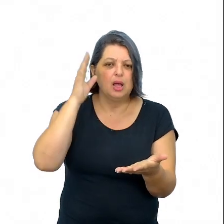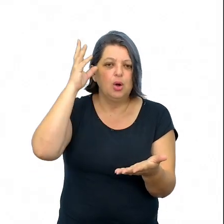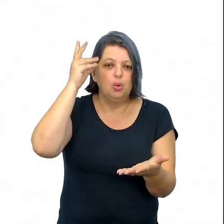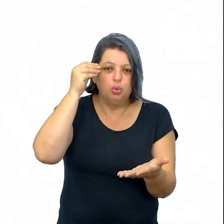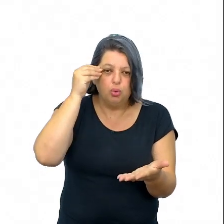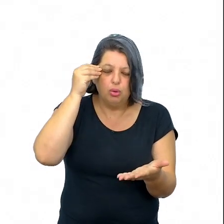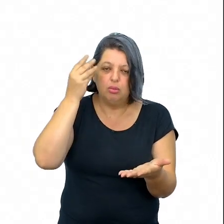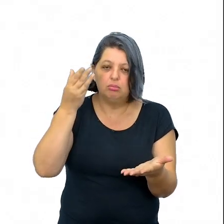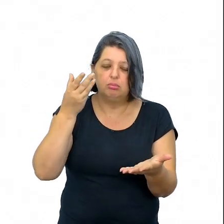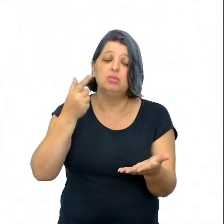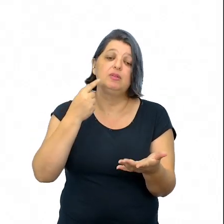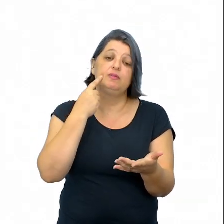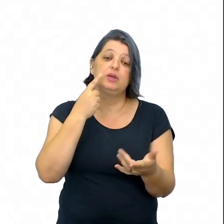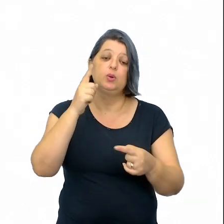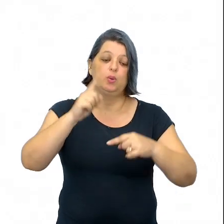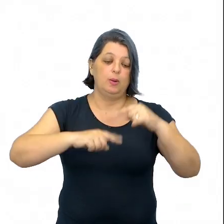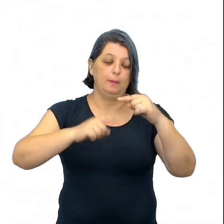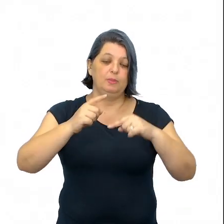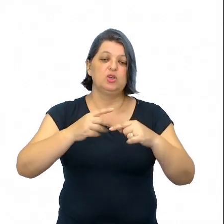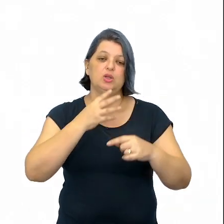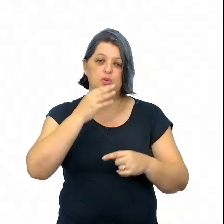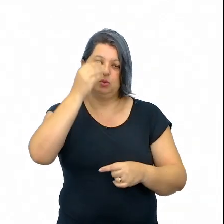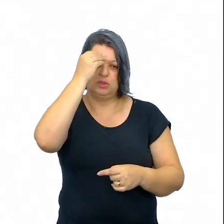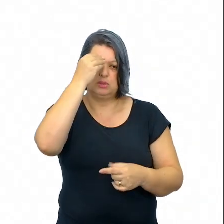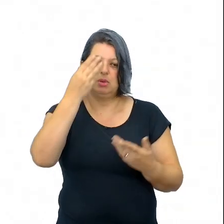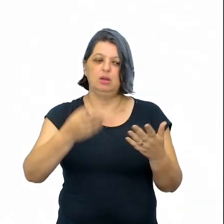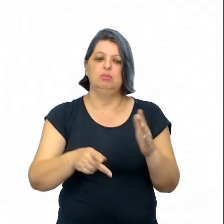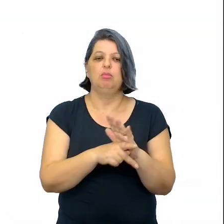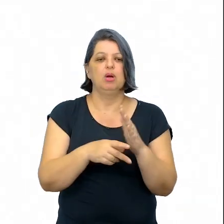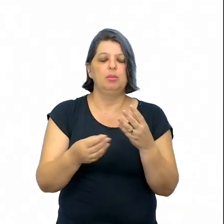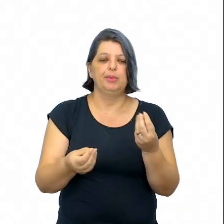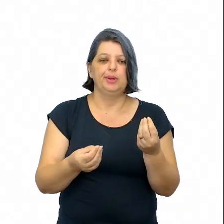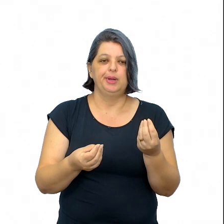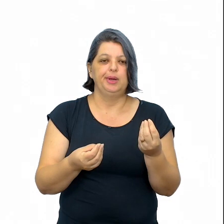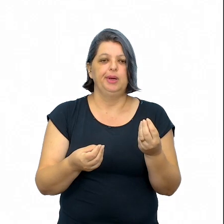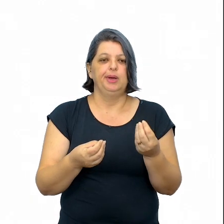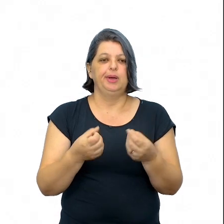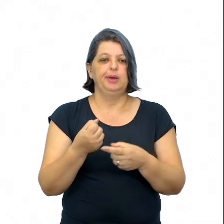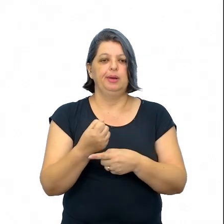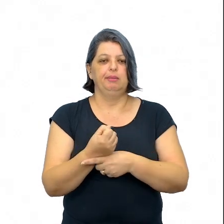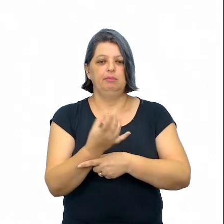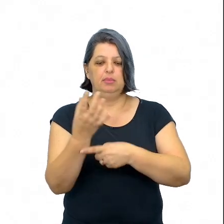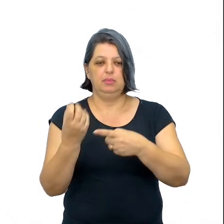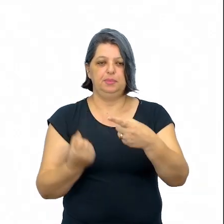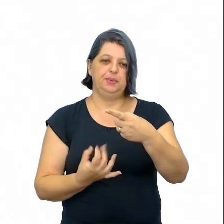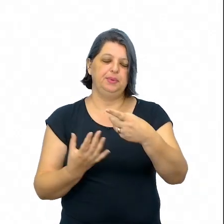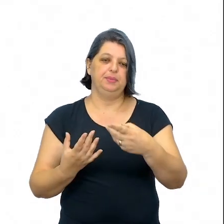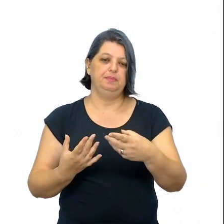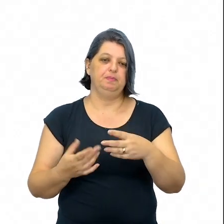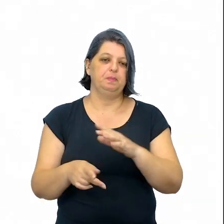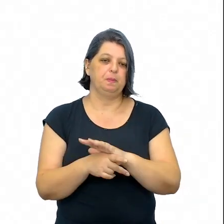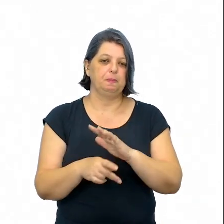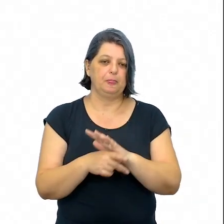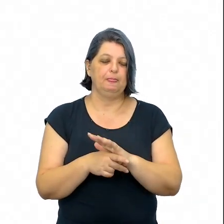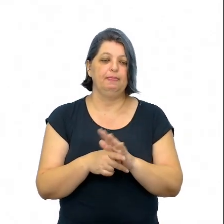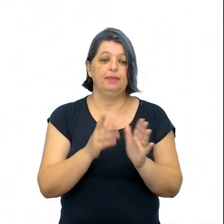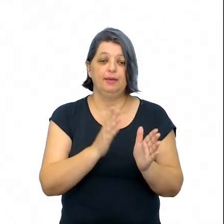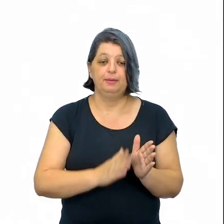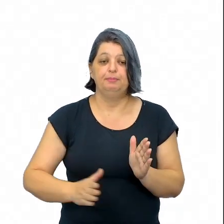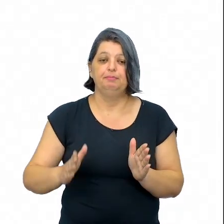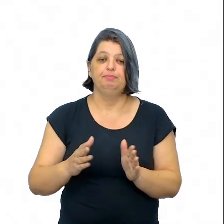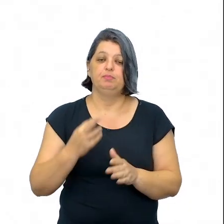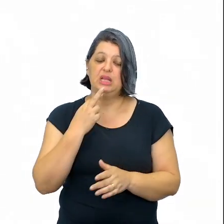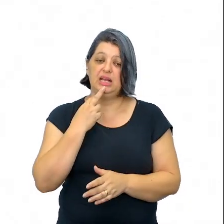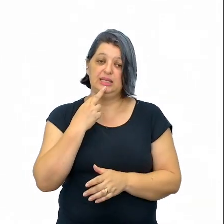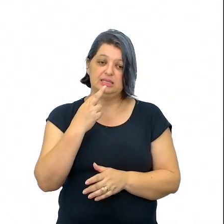Aí eu vou ver os objetos de conhecimento. Ele vai ter que trabalhar com frações e seus significados, como parte de inteiros,